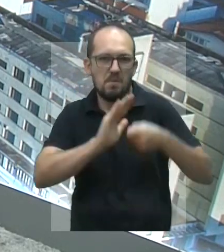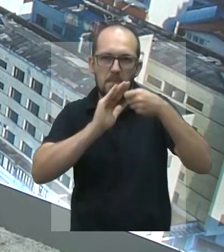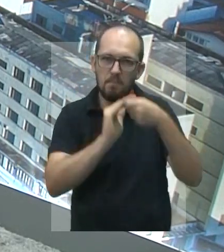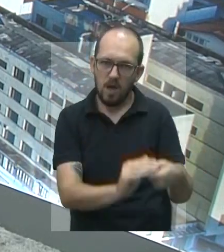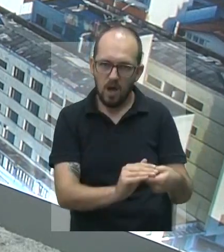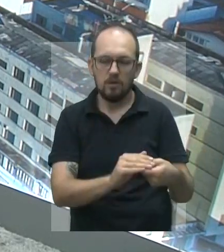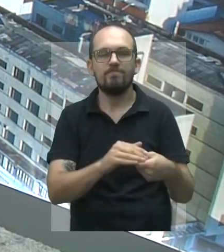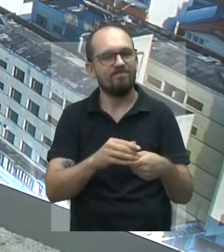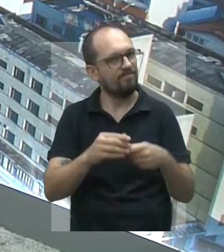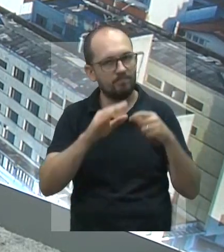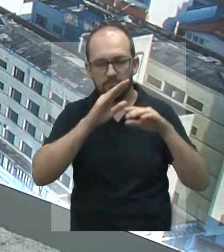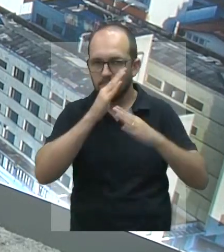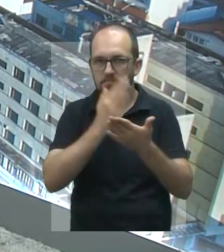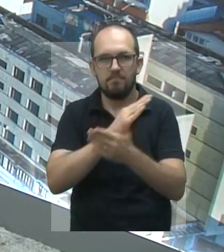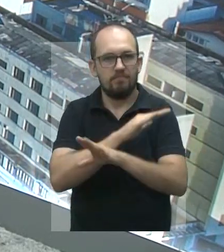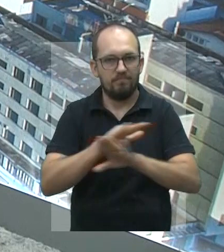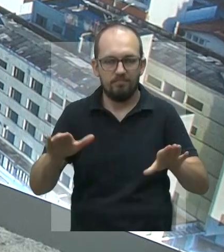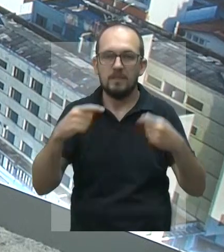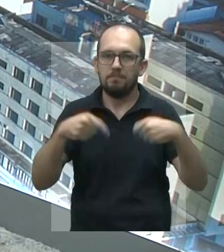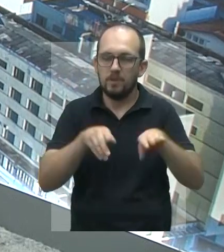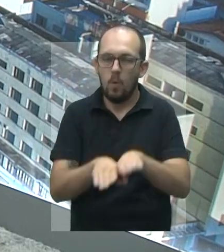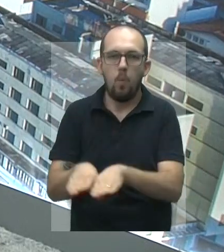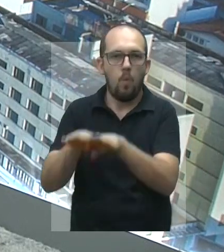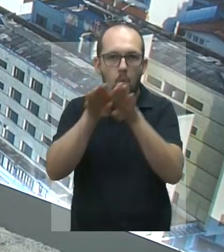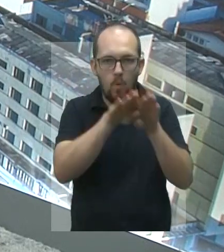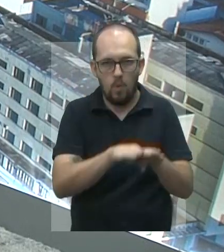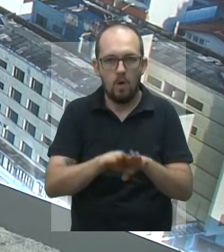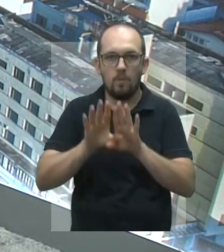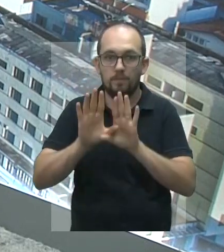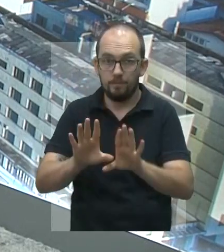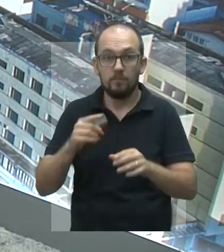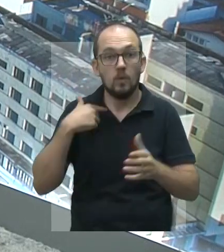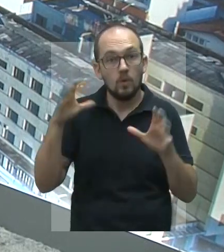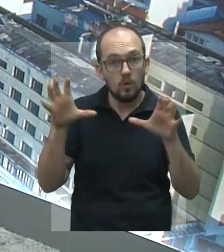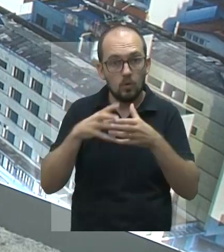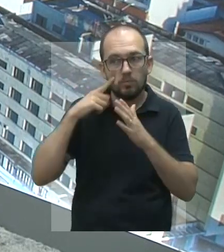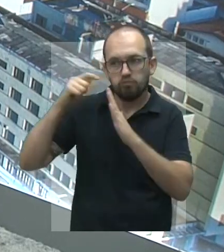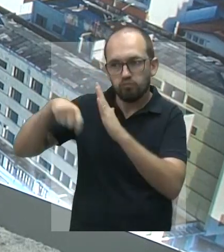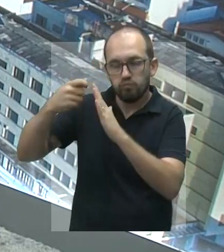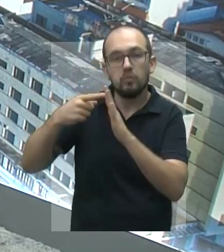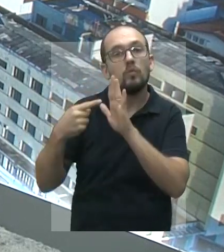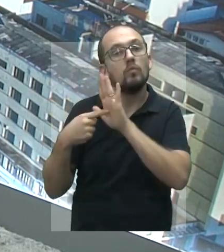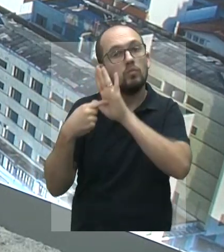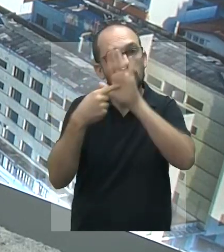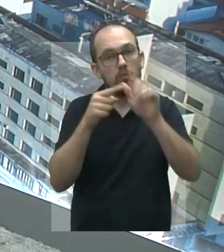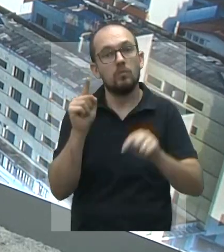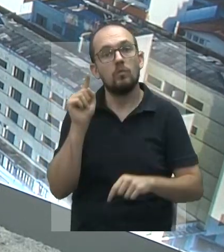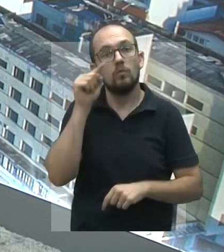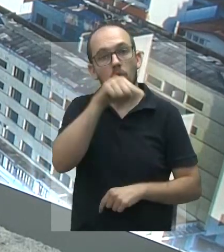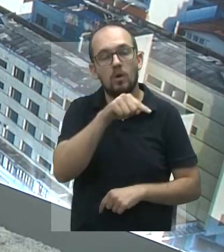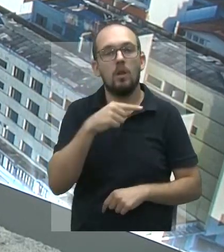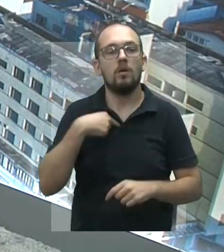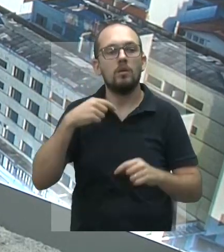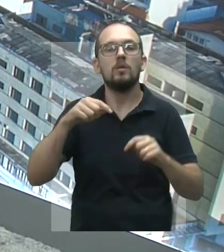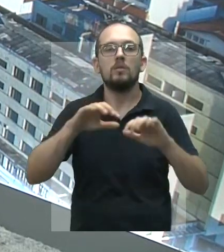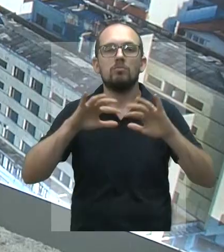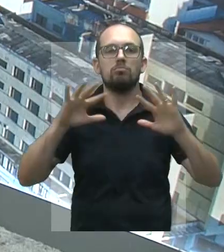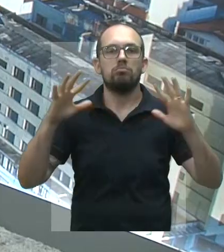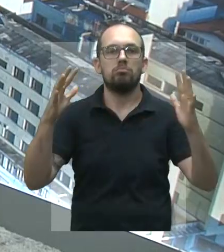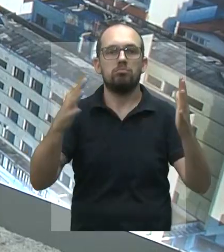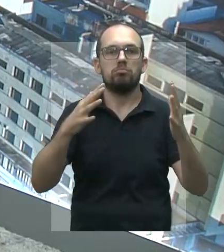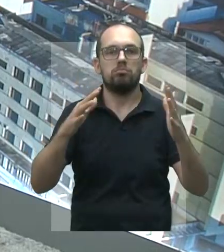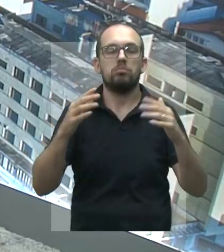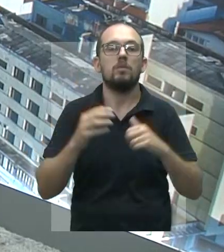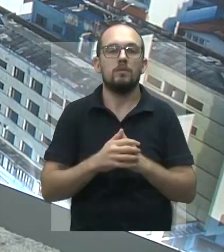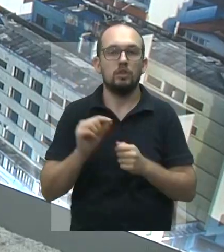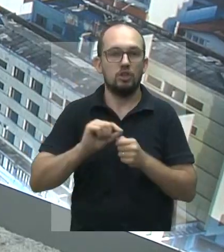a importância da igualdade. A nossa equipe de reportagem esteve no ato cívico realizado no dia 20 e a gente mostra